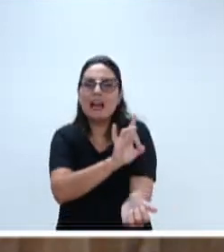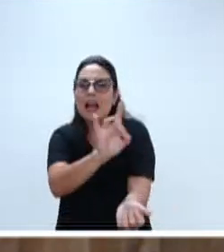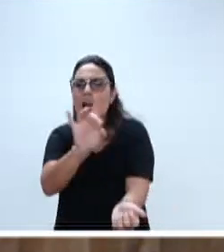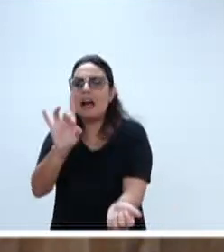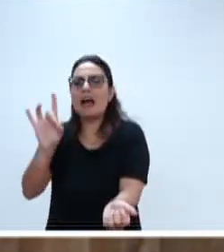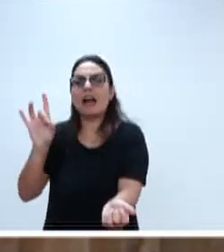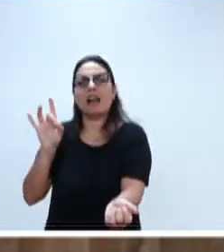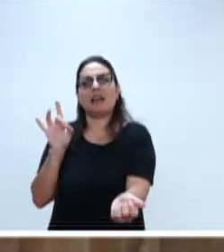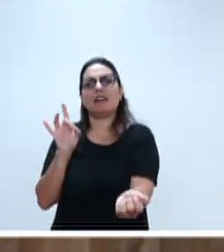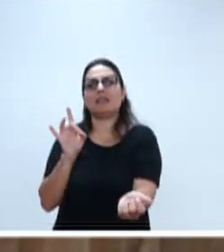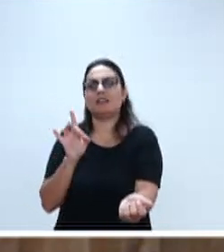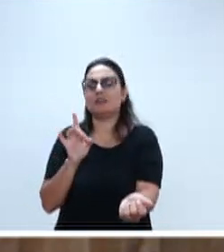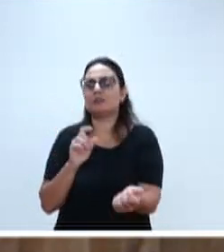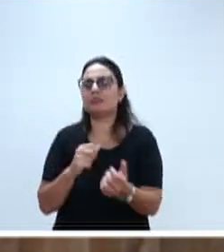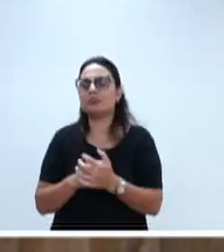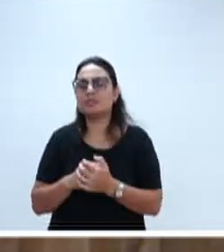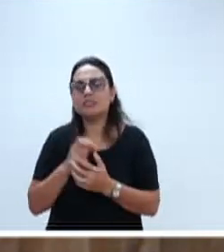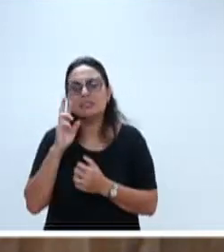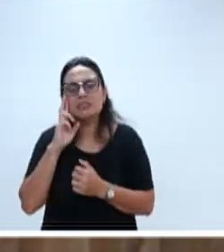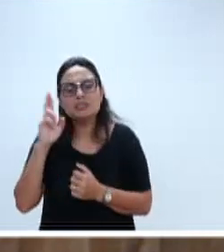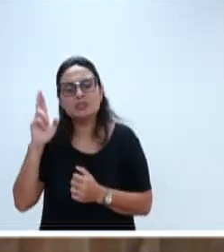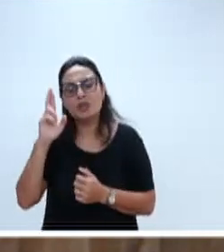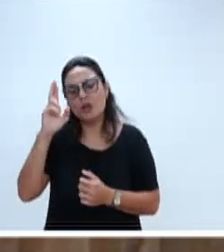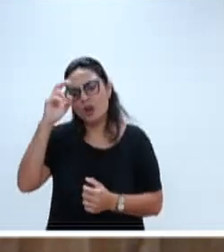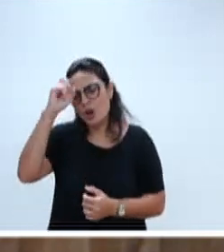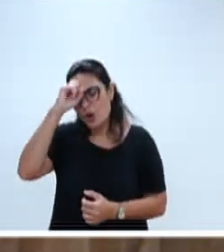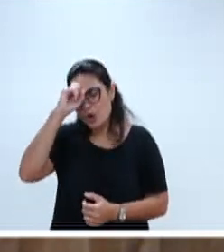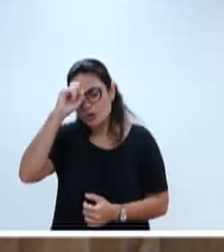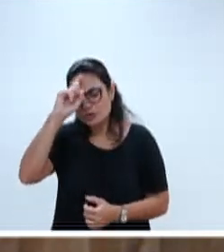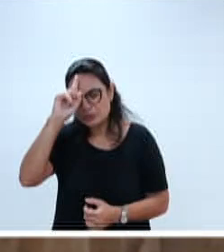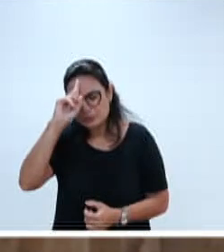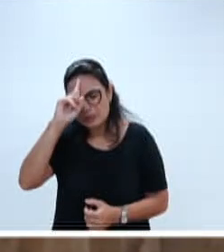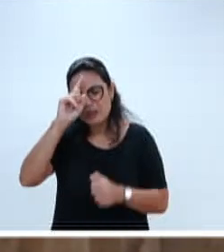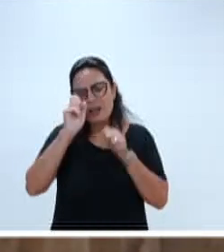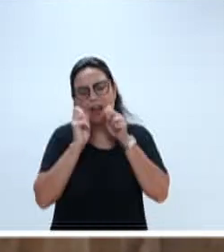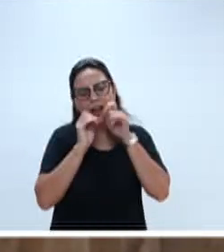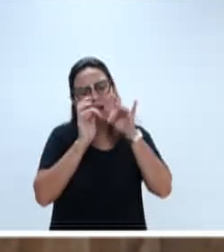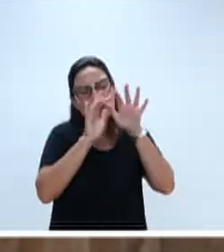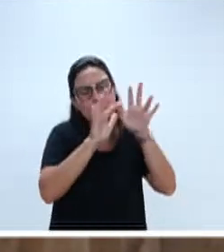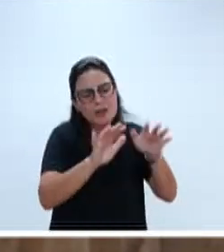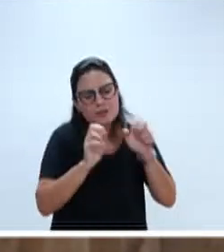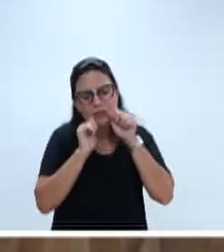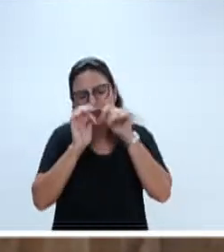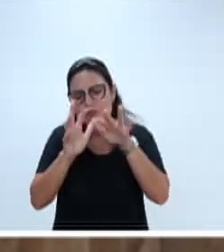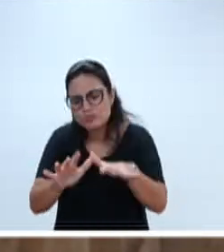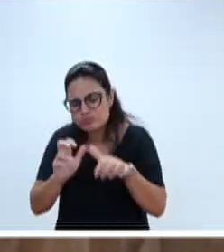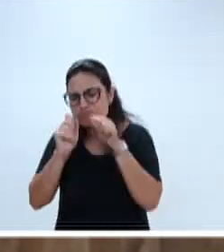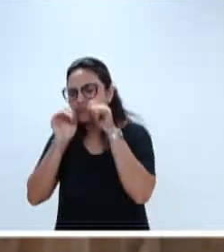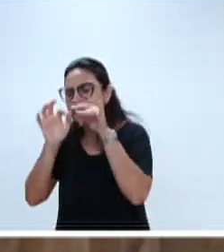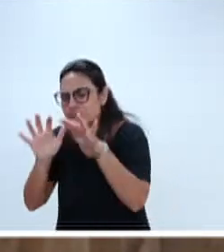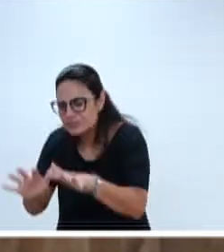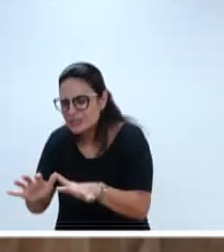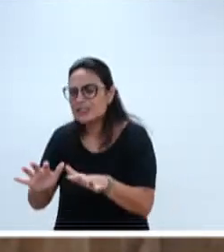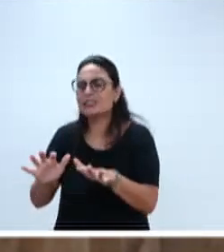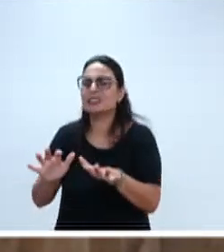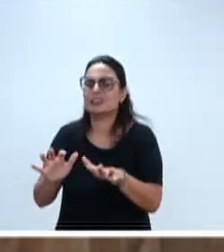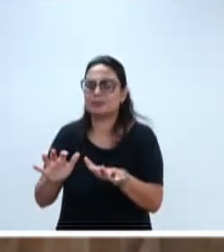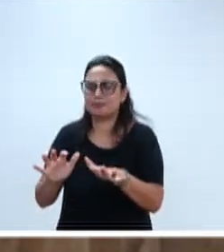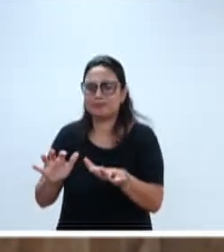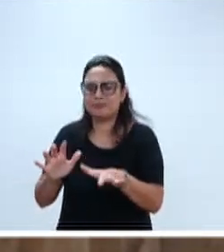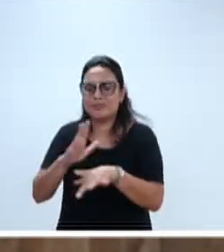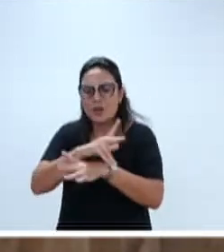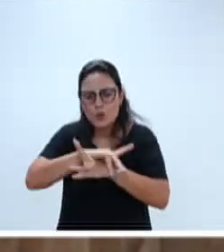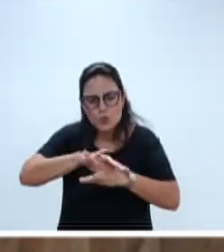sei com Glaucia ali no hospital, Senhor, muda a sua história, em nome de Jesus, Senhor. A dona Guaraci, nós pedimos